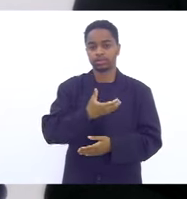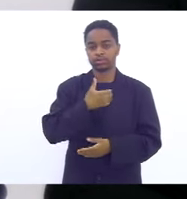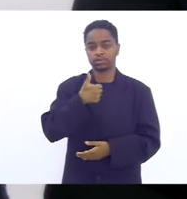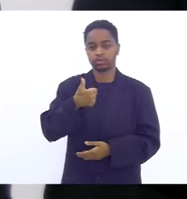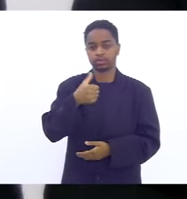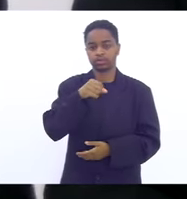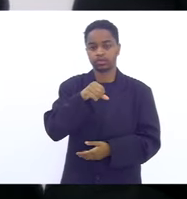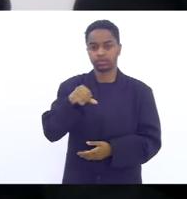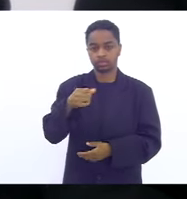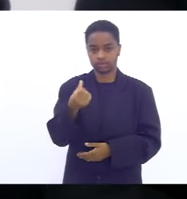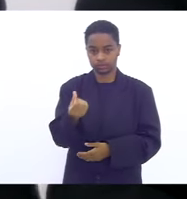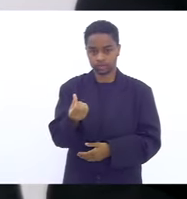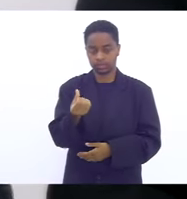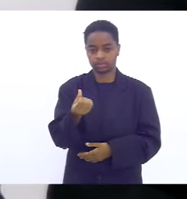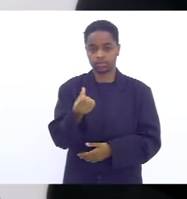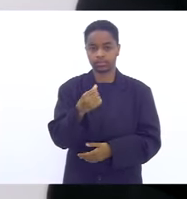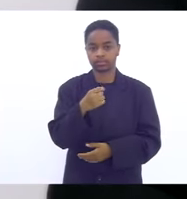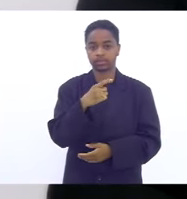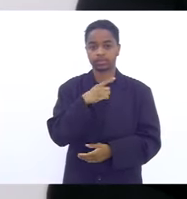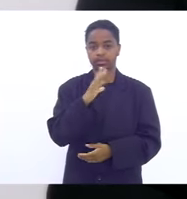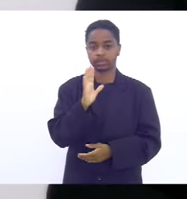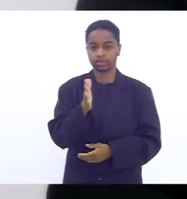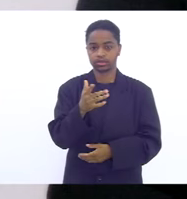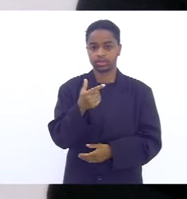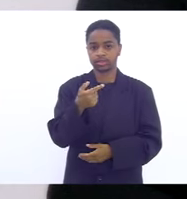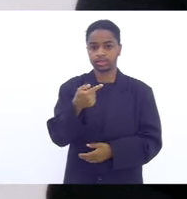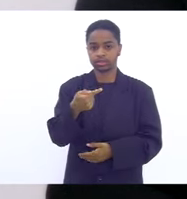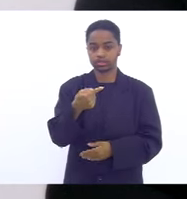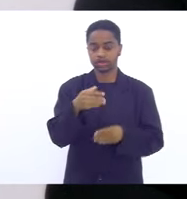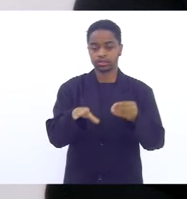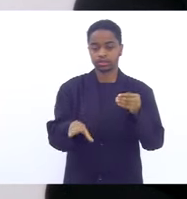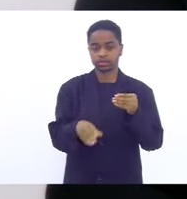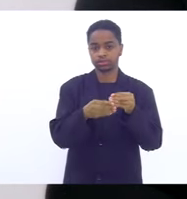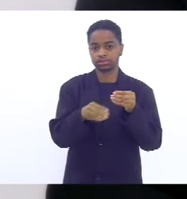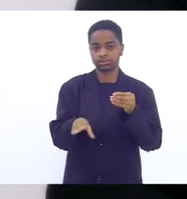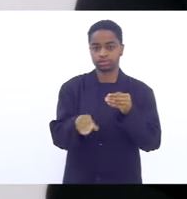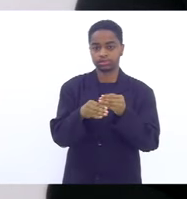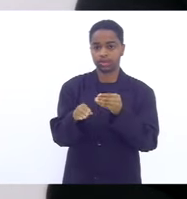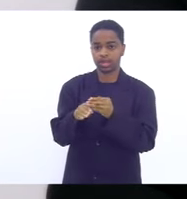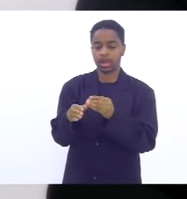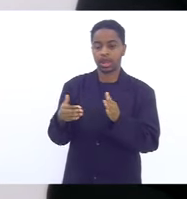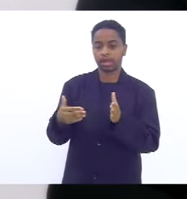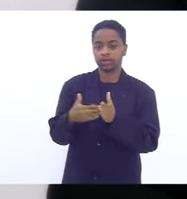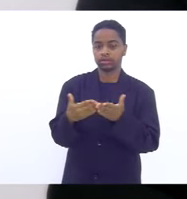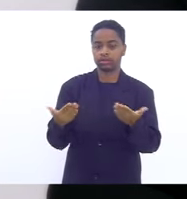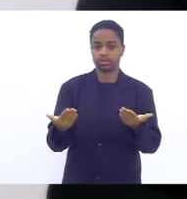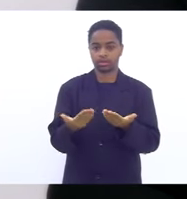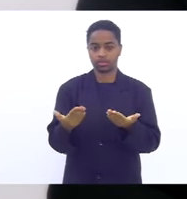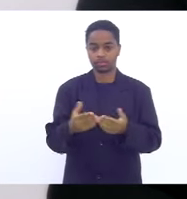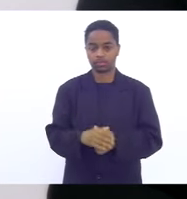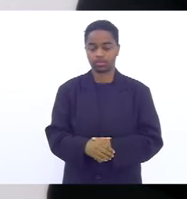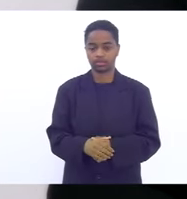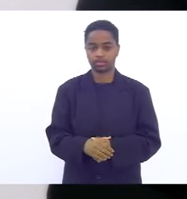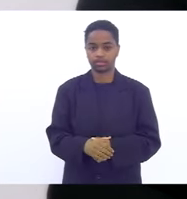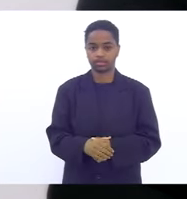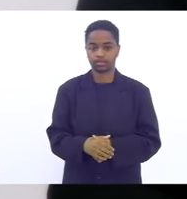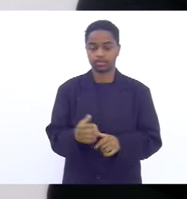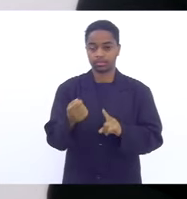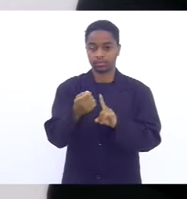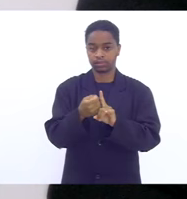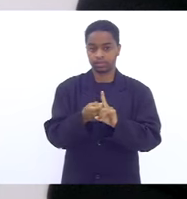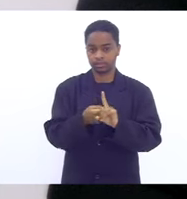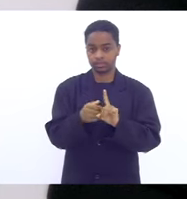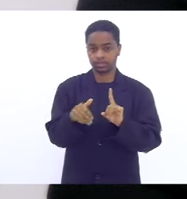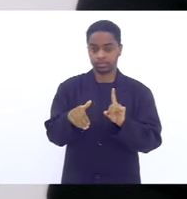9/12/1996, que já recebeu 7 aditivos até a presente data. No mês que vem,